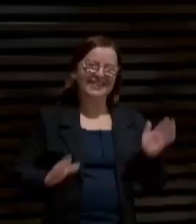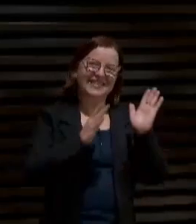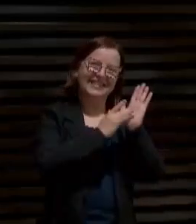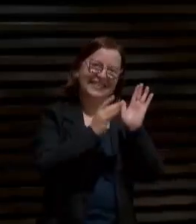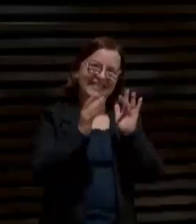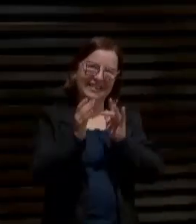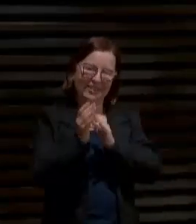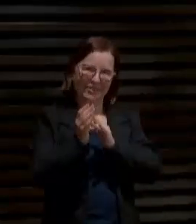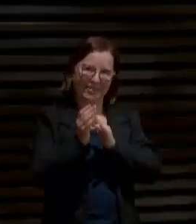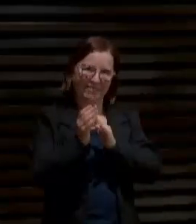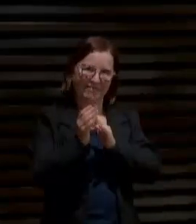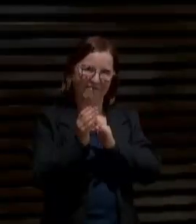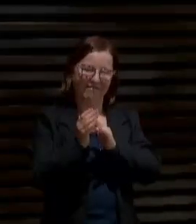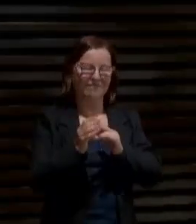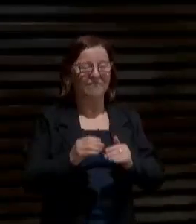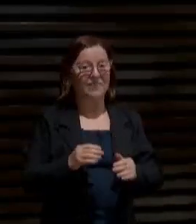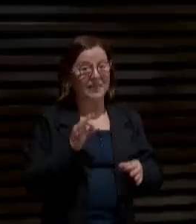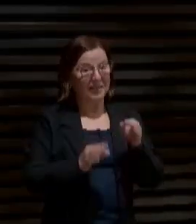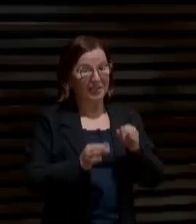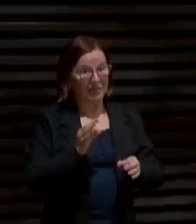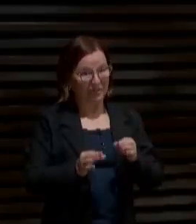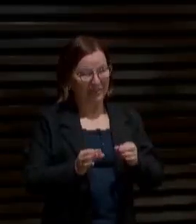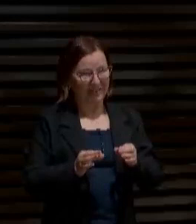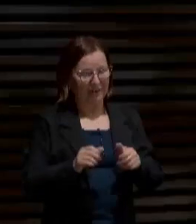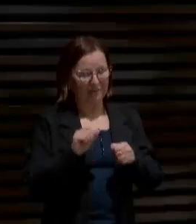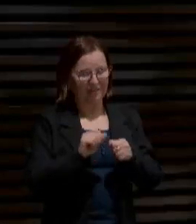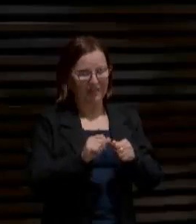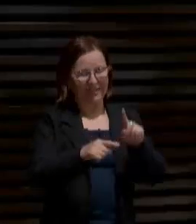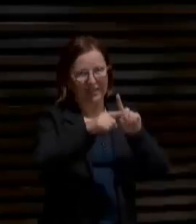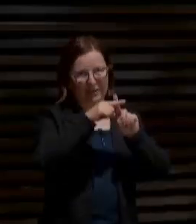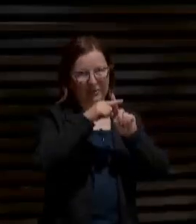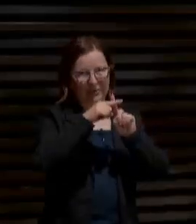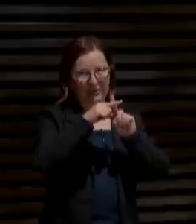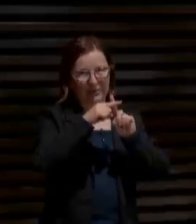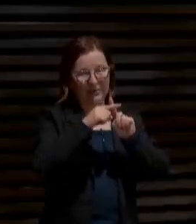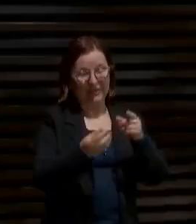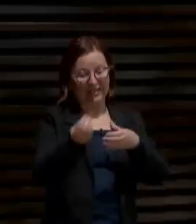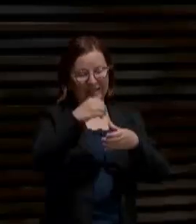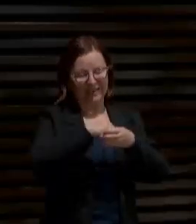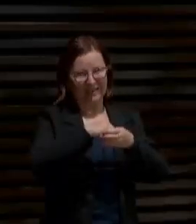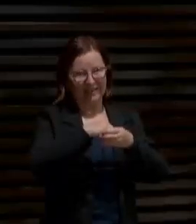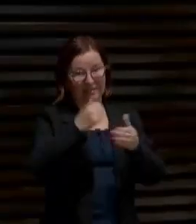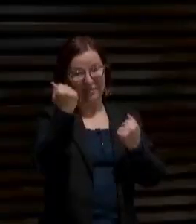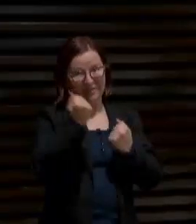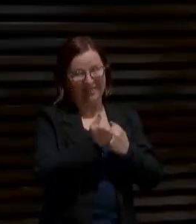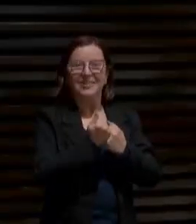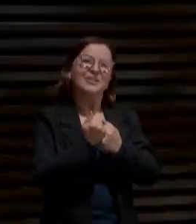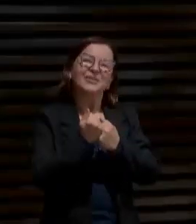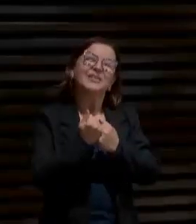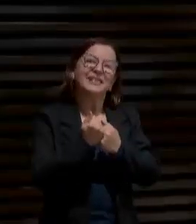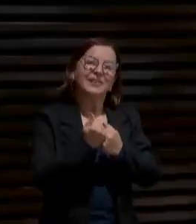fez a diferença EA justificação foi realizada na cruz atração substituição e inclusão